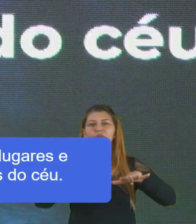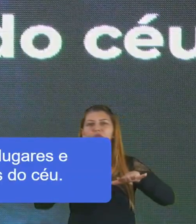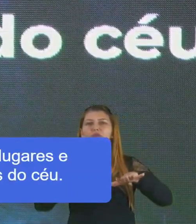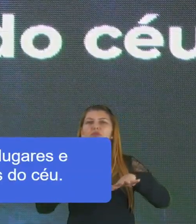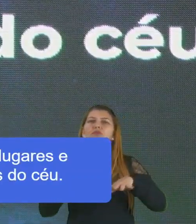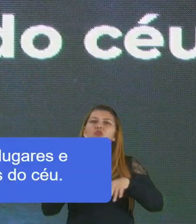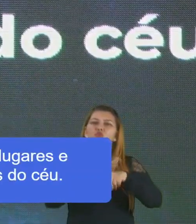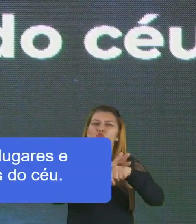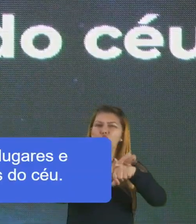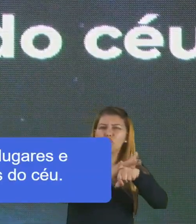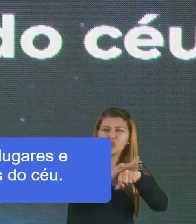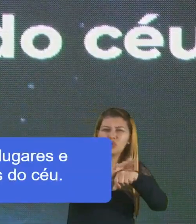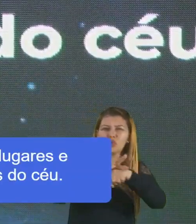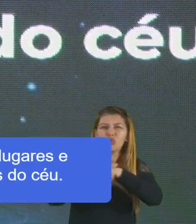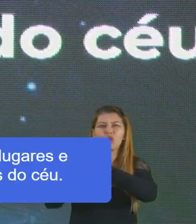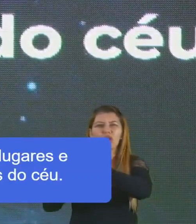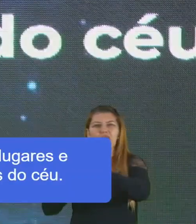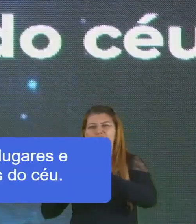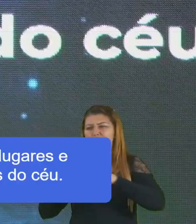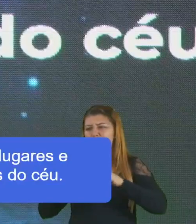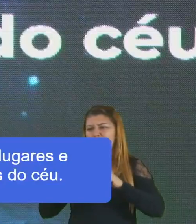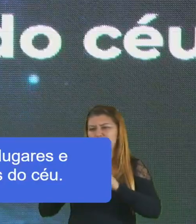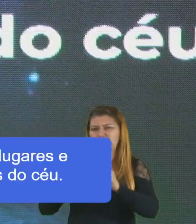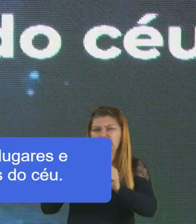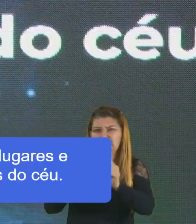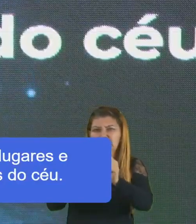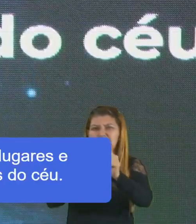lugares, e acontecimentos